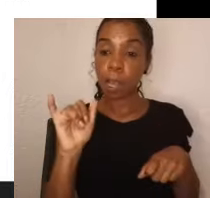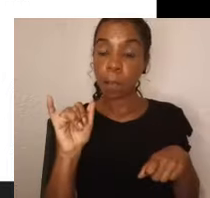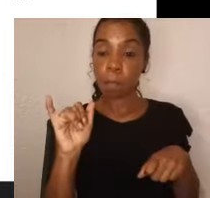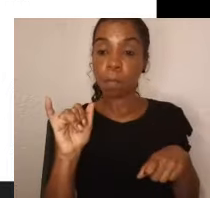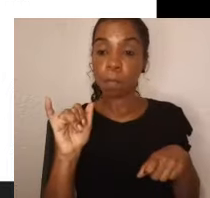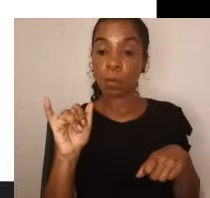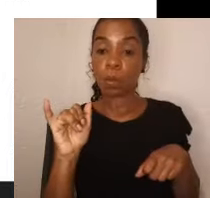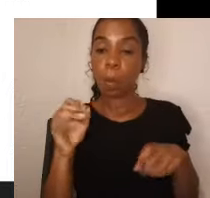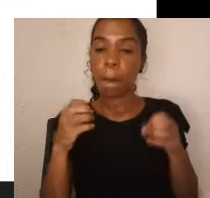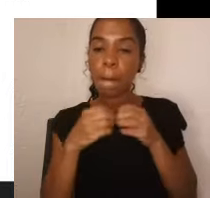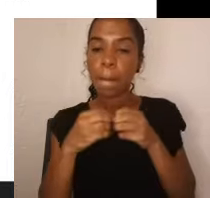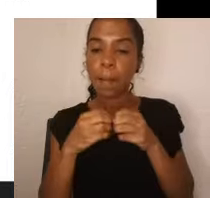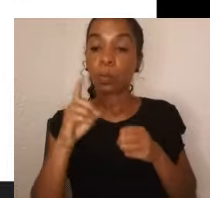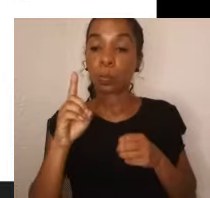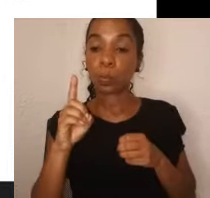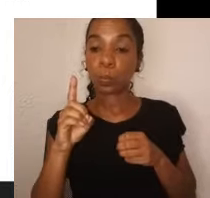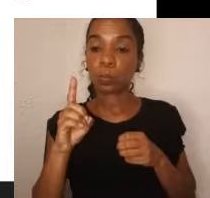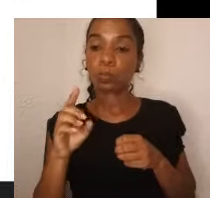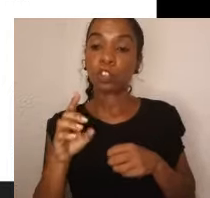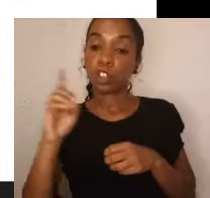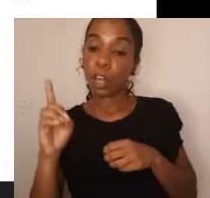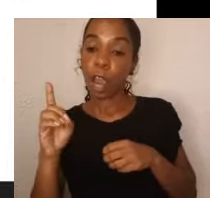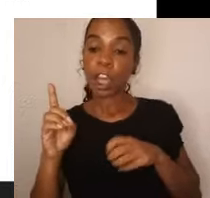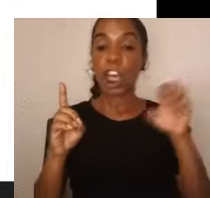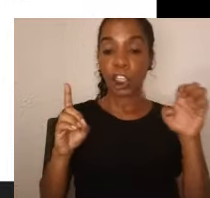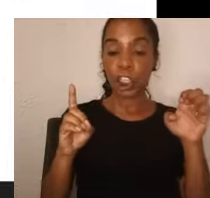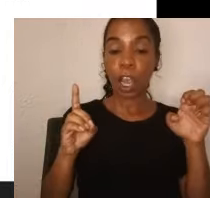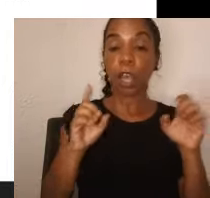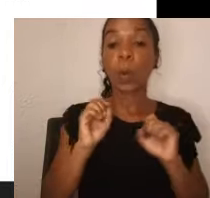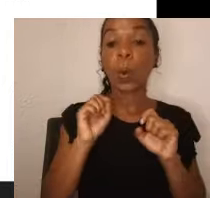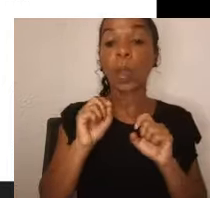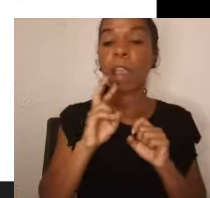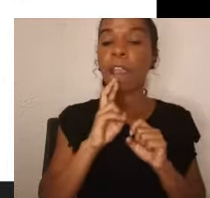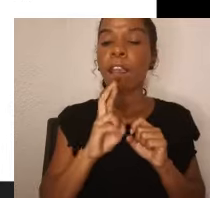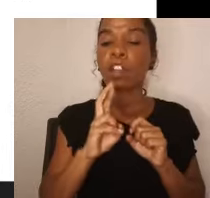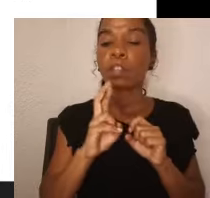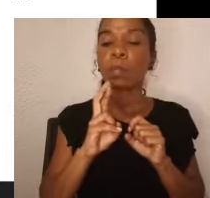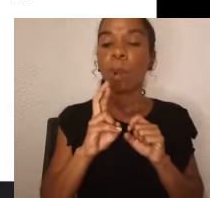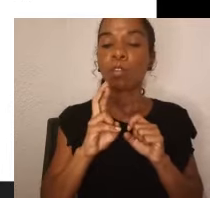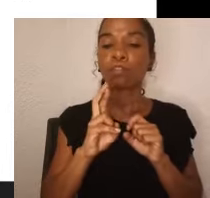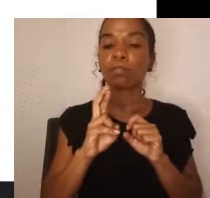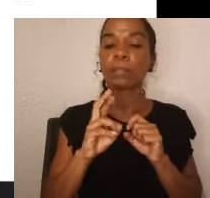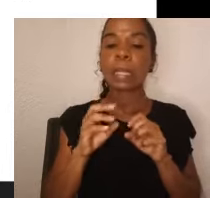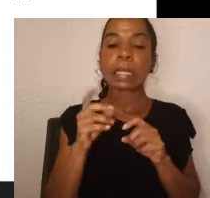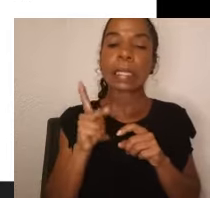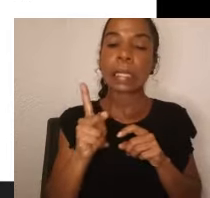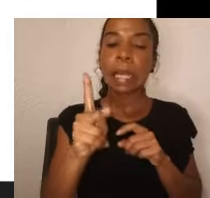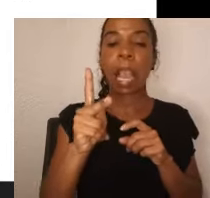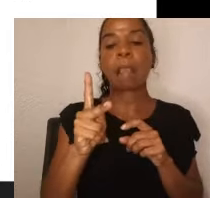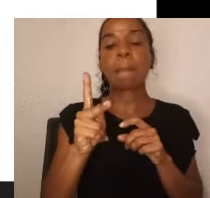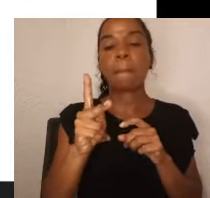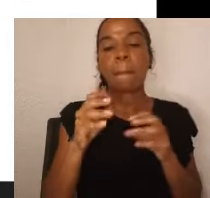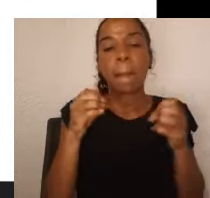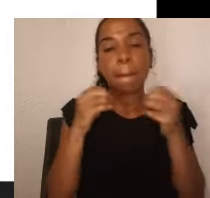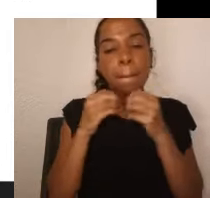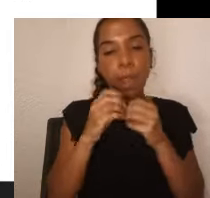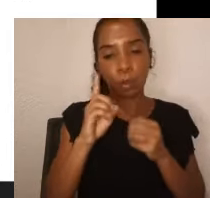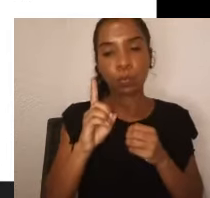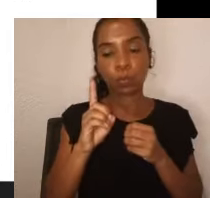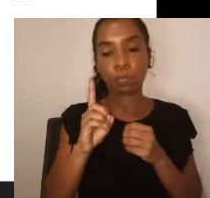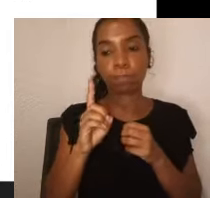1. Então, tanto faz pela esquerda ou pela direita, o valor da função sempre se aproxima de 1. Então,